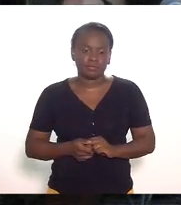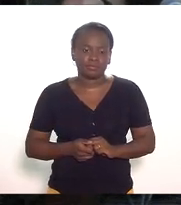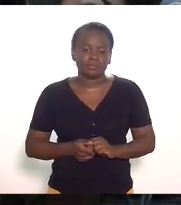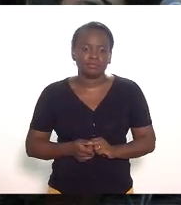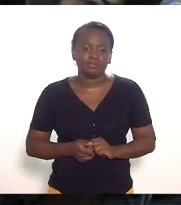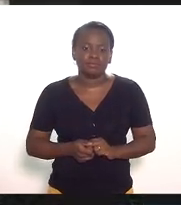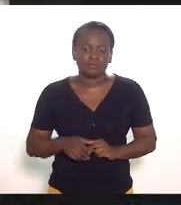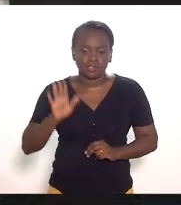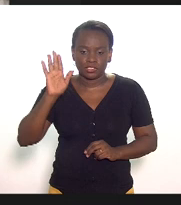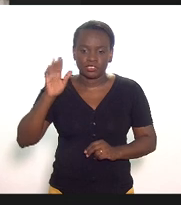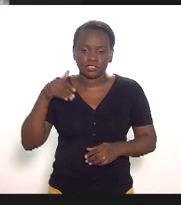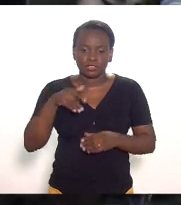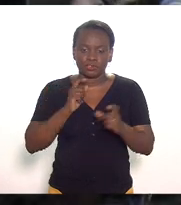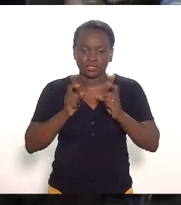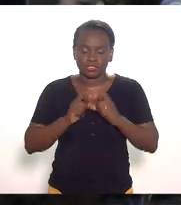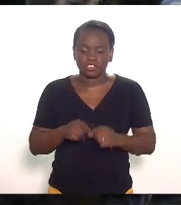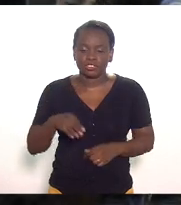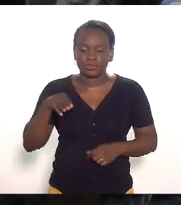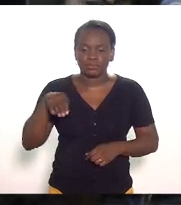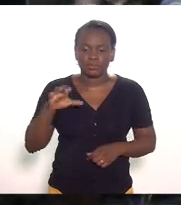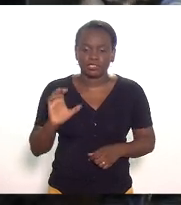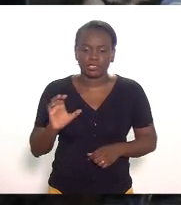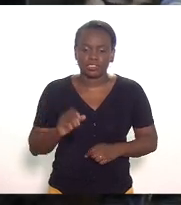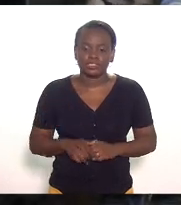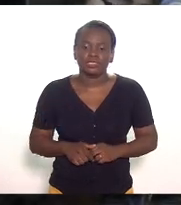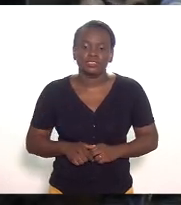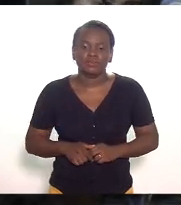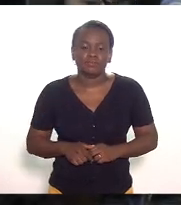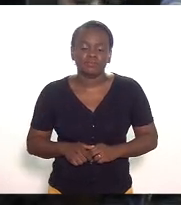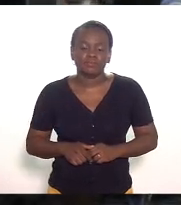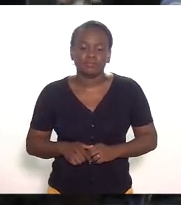Para discutir, presidente. Deputado Carlos Mink.